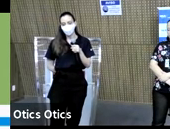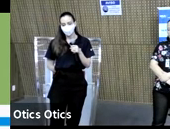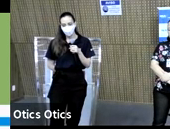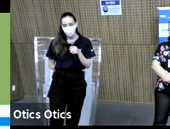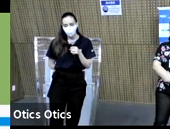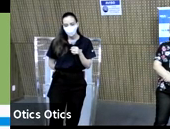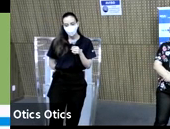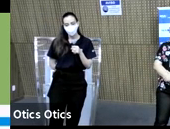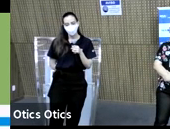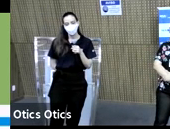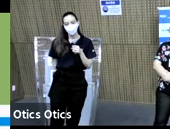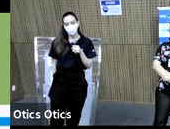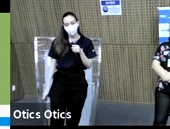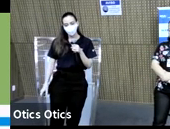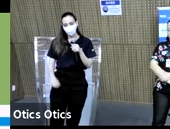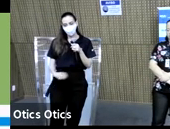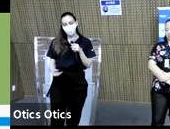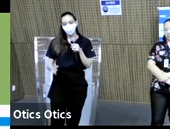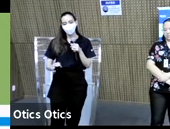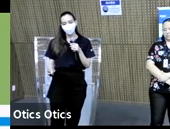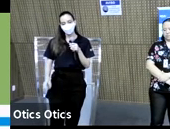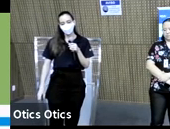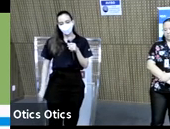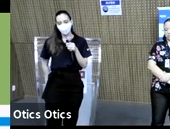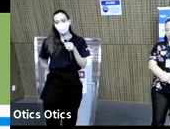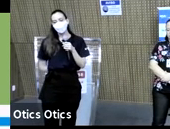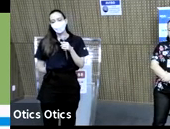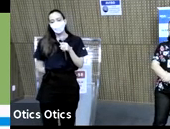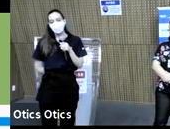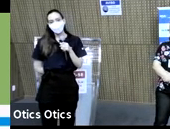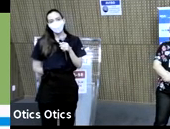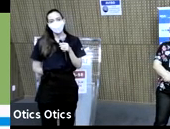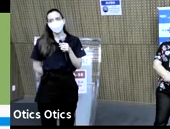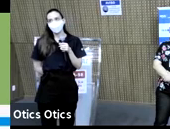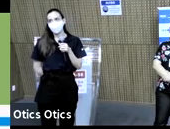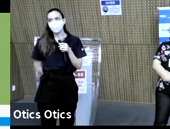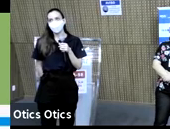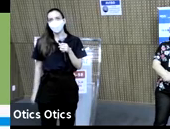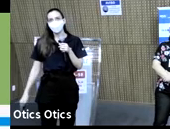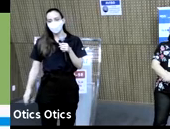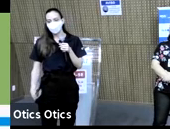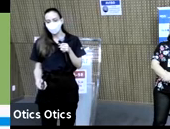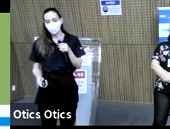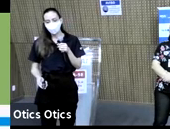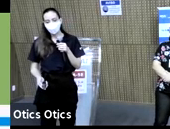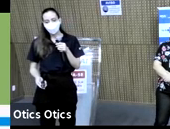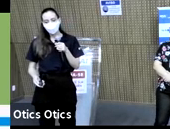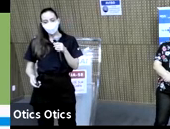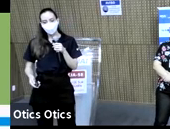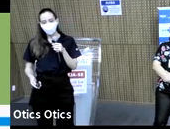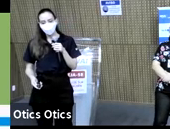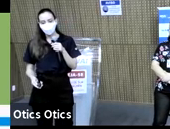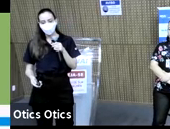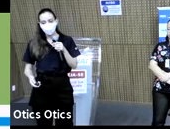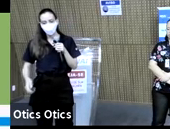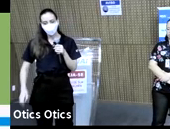19% em 2020 e 12% em 2021, com a avaliação do pé ainda baixa pelo indicador.